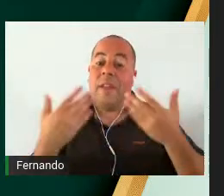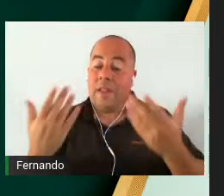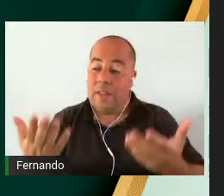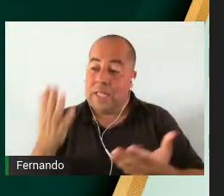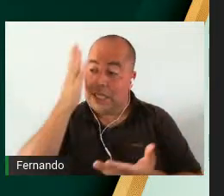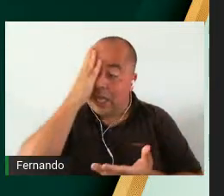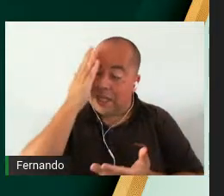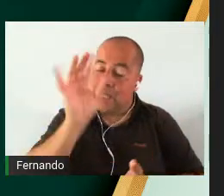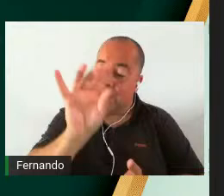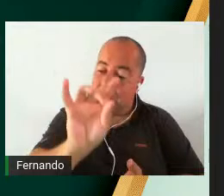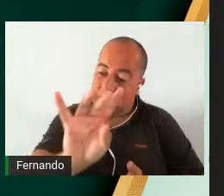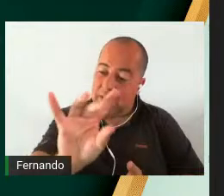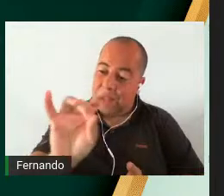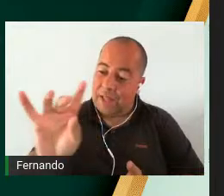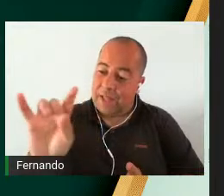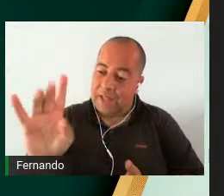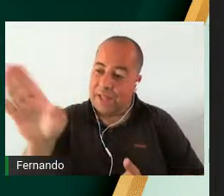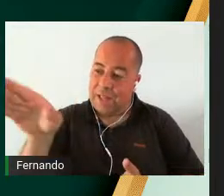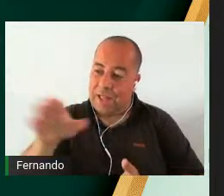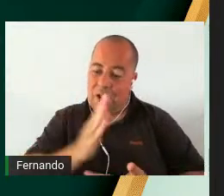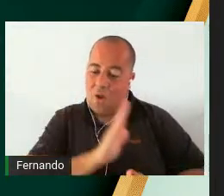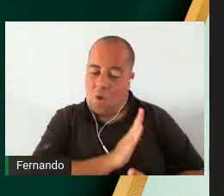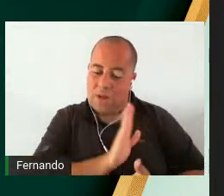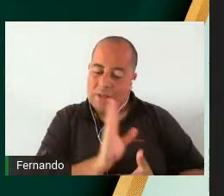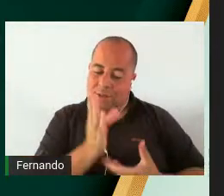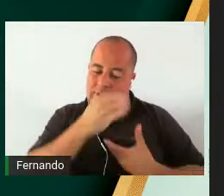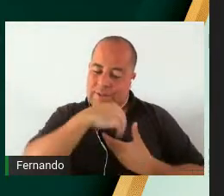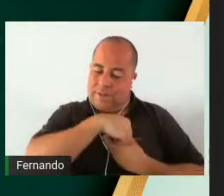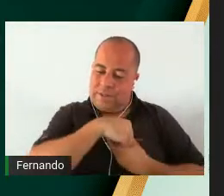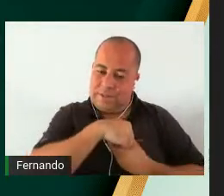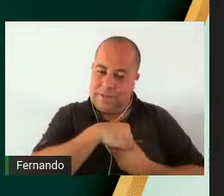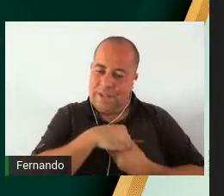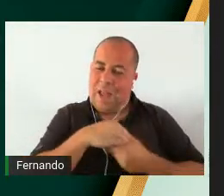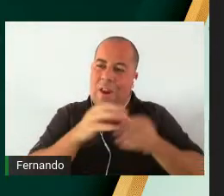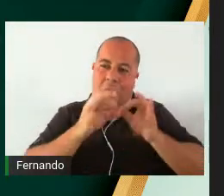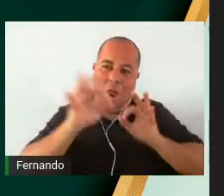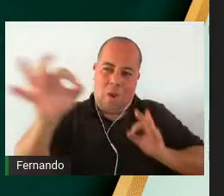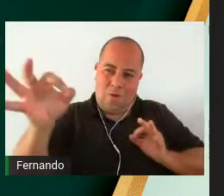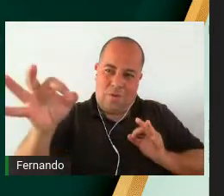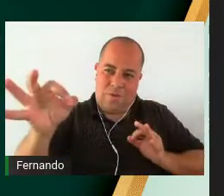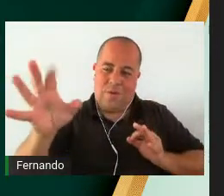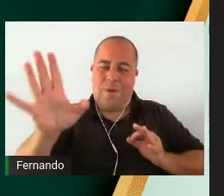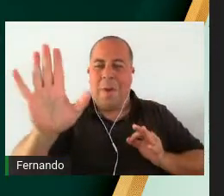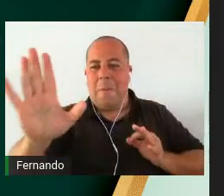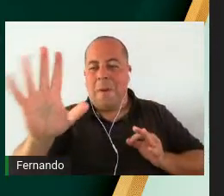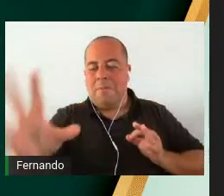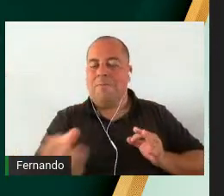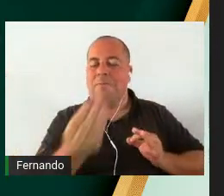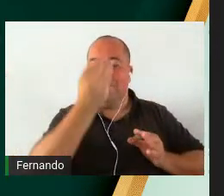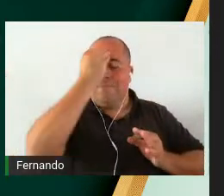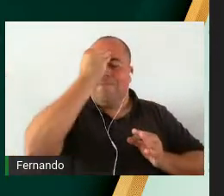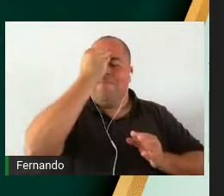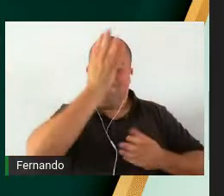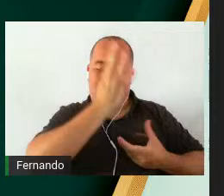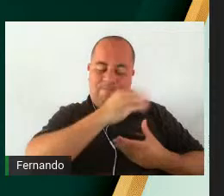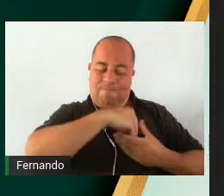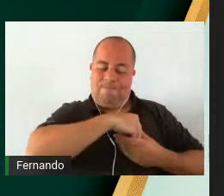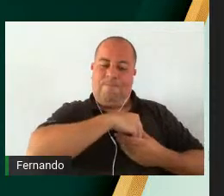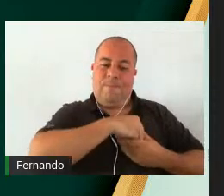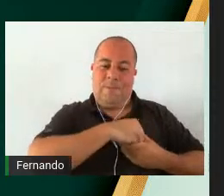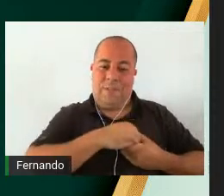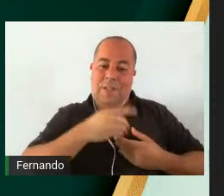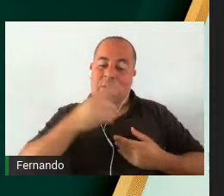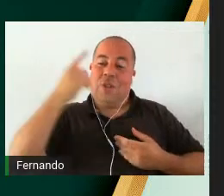a Unipampa em seus corações. Estaremos distantes, mas ficarão na memória e no coração os dias aqui